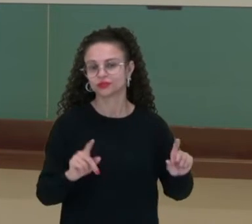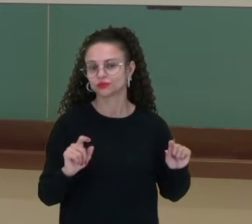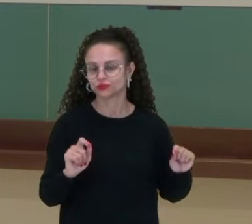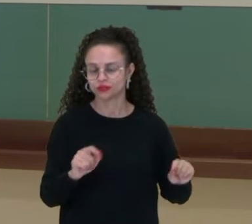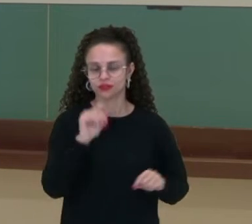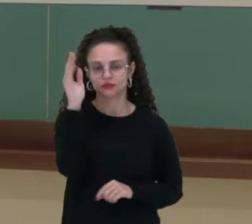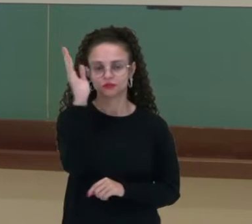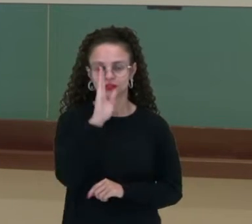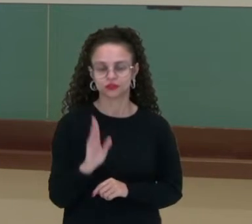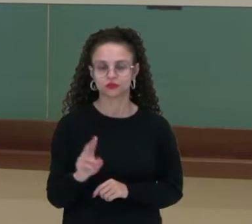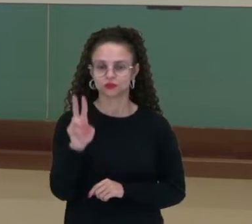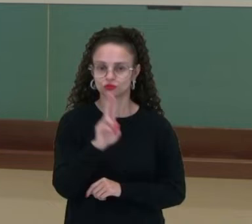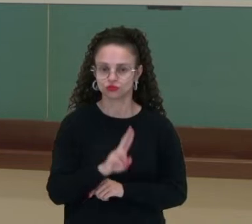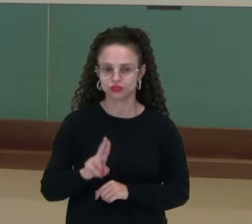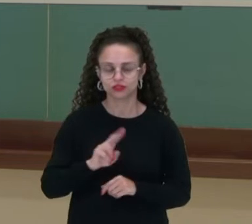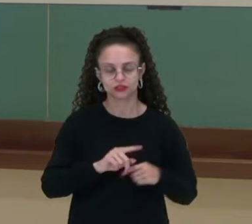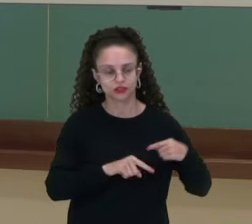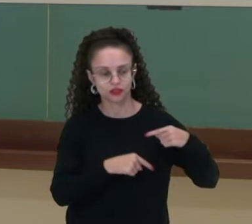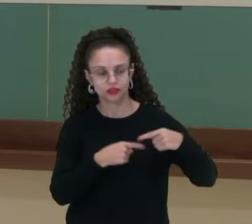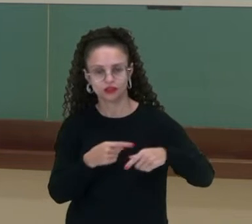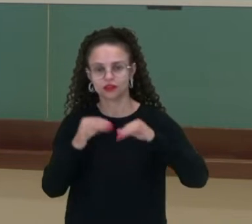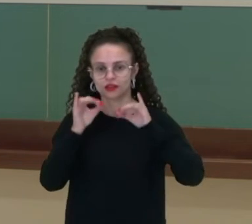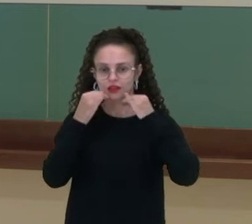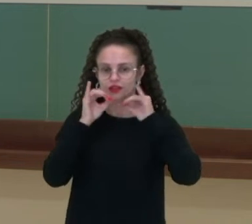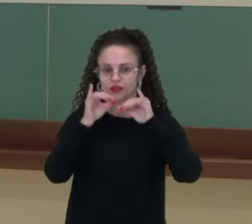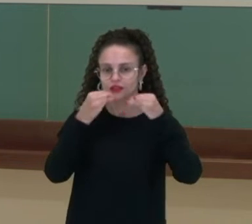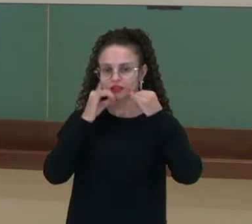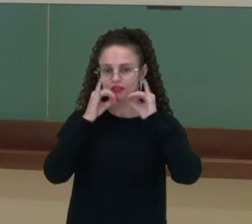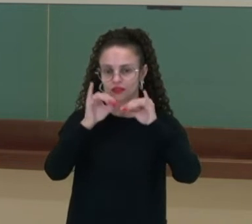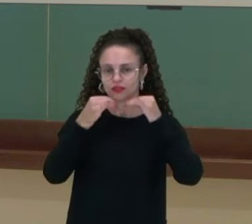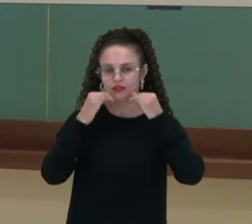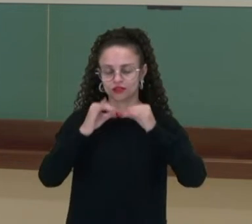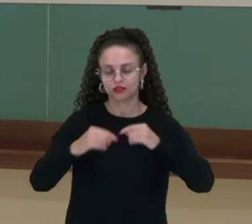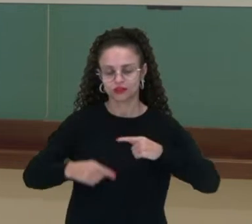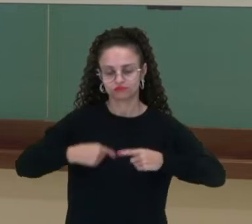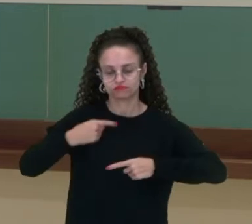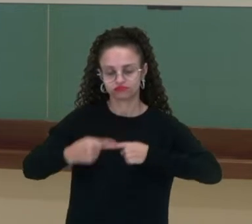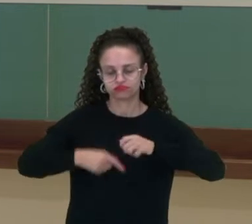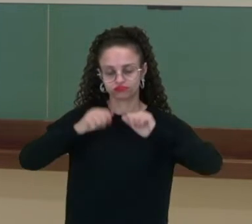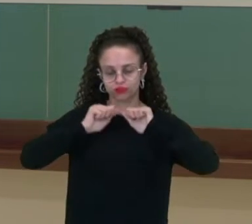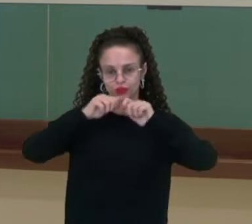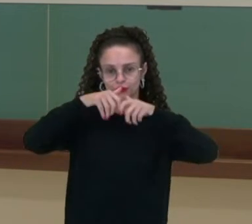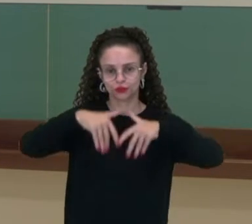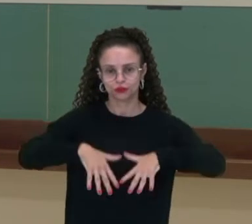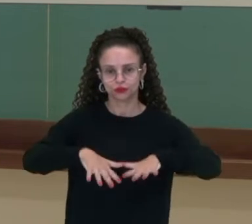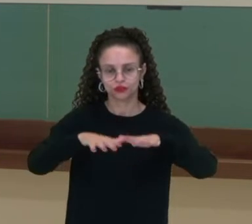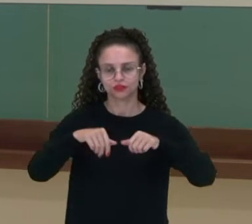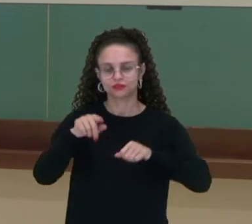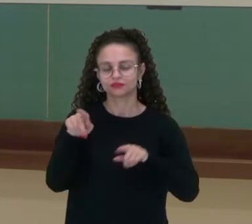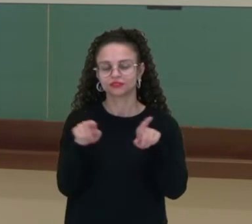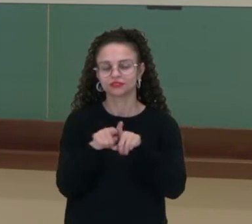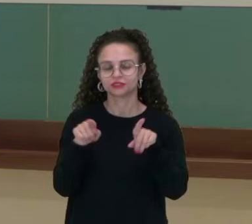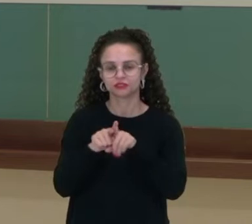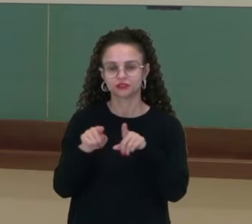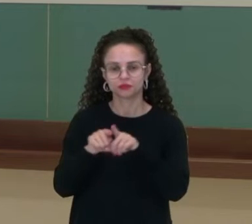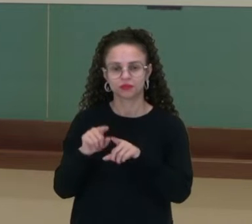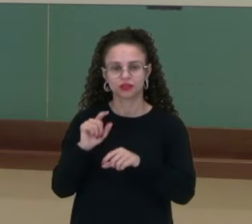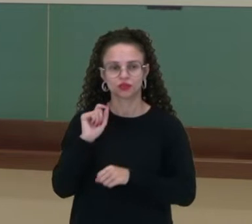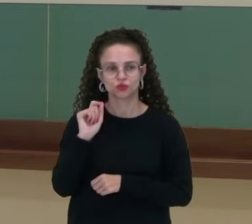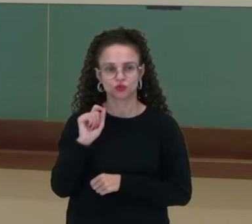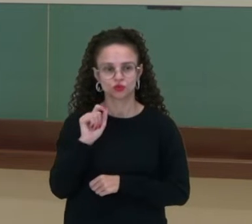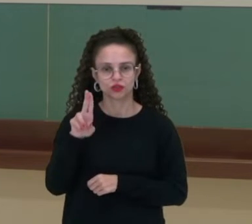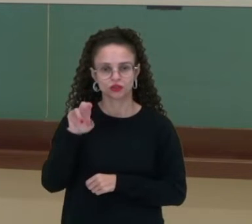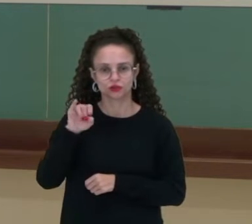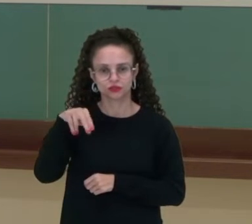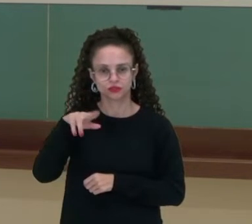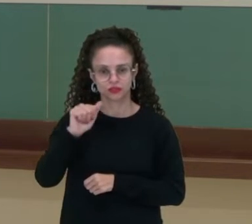Brasil utiliza para fazer então energia elétrica, né, por meio das usinas nucleares que existem lá no Rio de Janeiro, em Angra